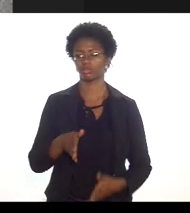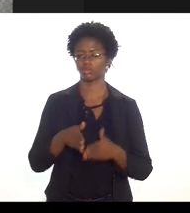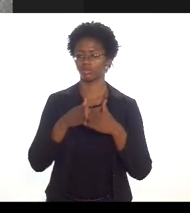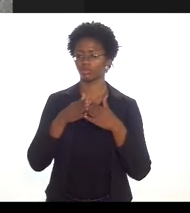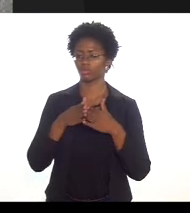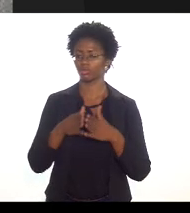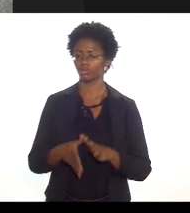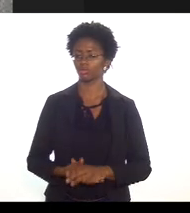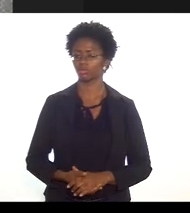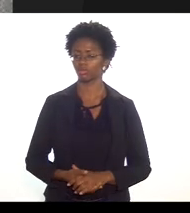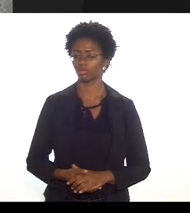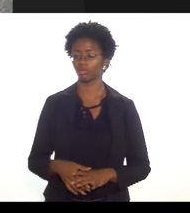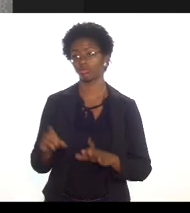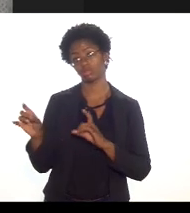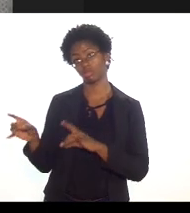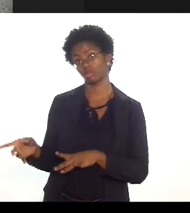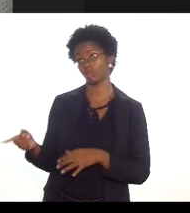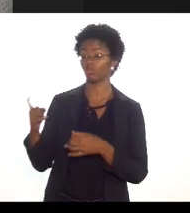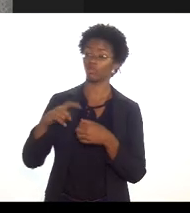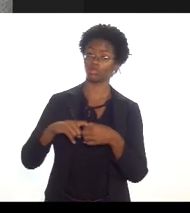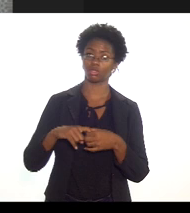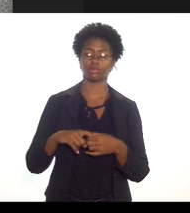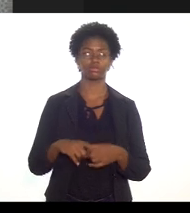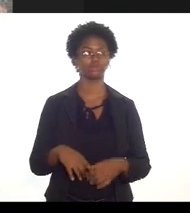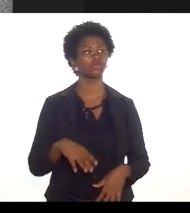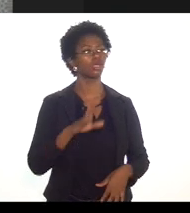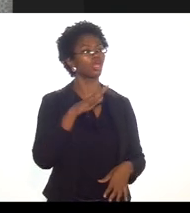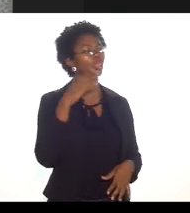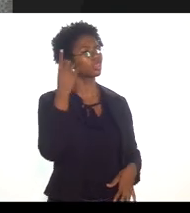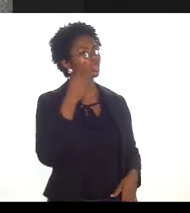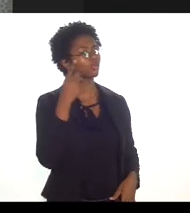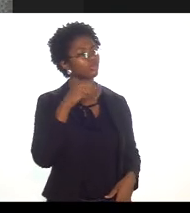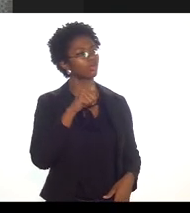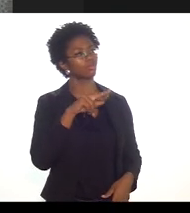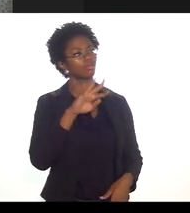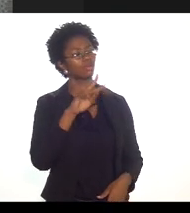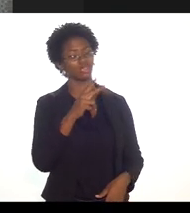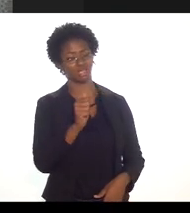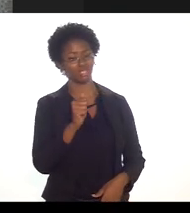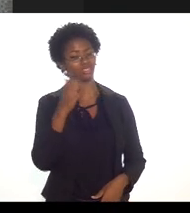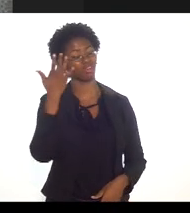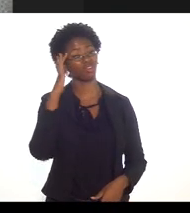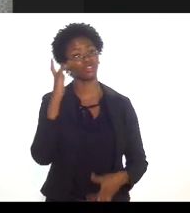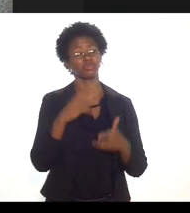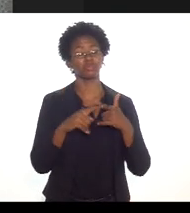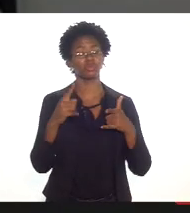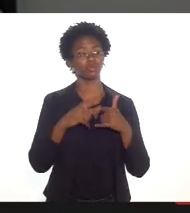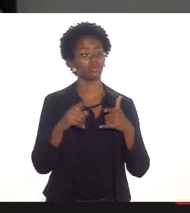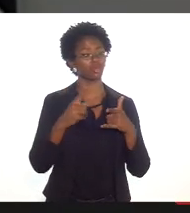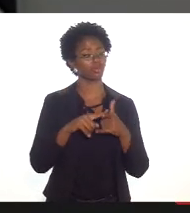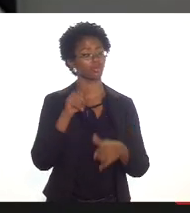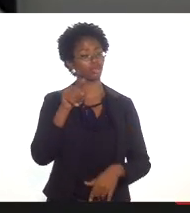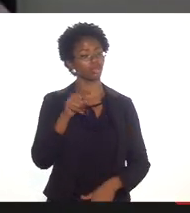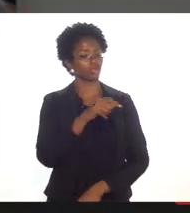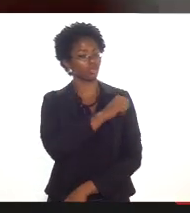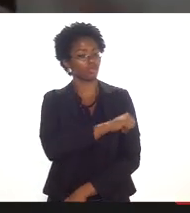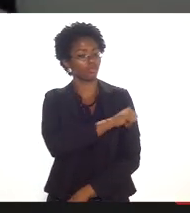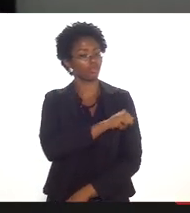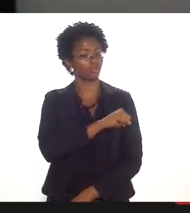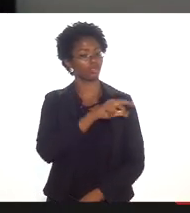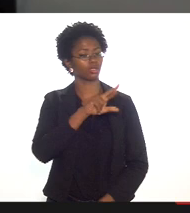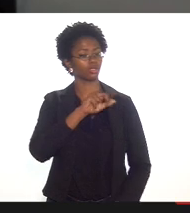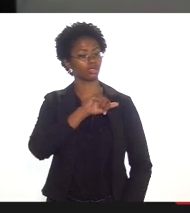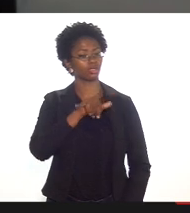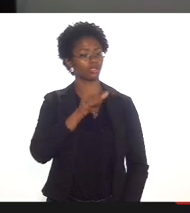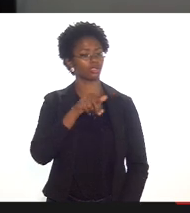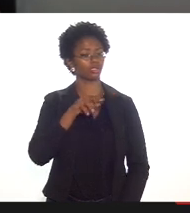que sair e entrar de novo. Deputada Marta Rocha, algum problema está acontecendo com a enfermeira Rejane, que ela não está